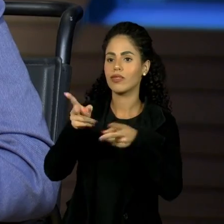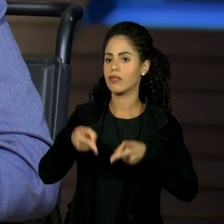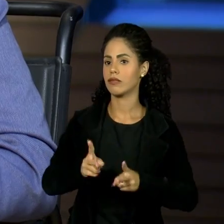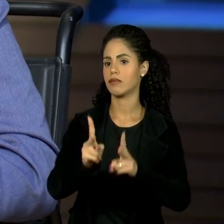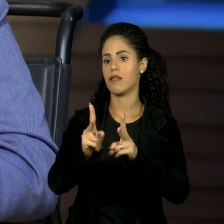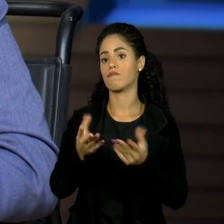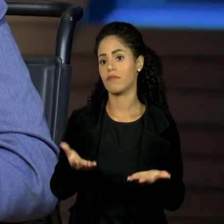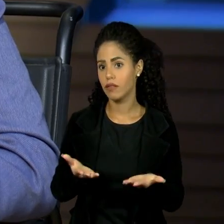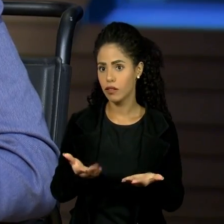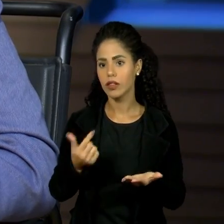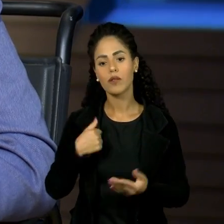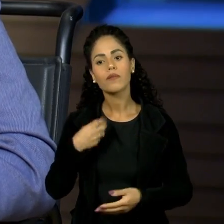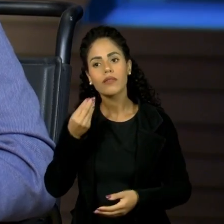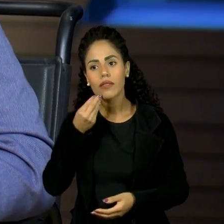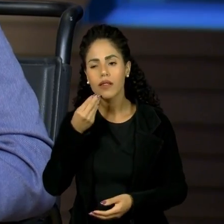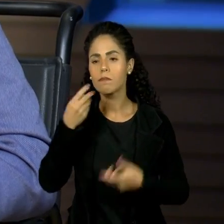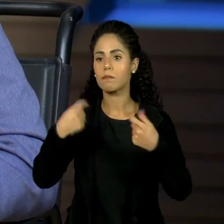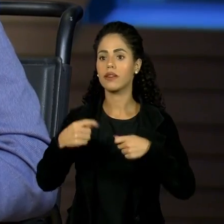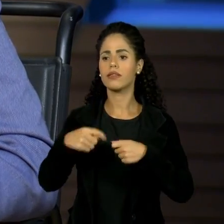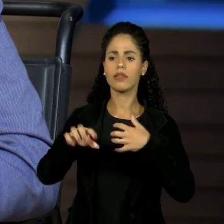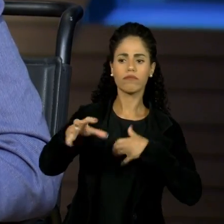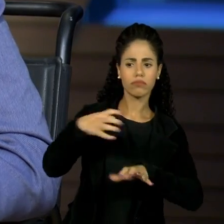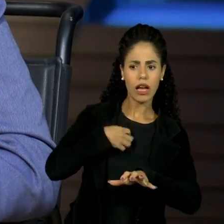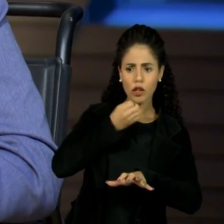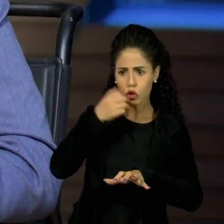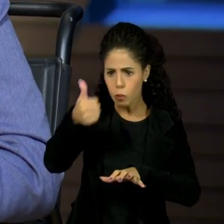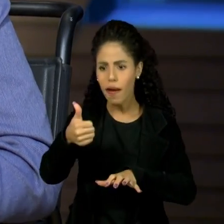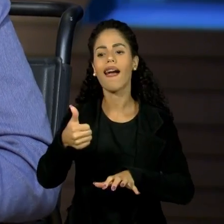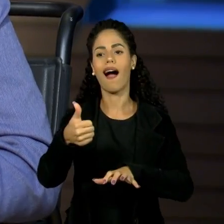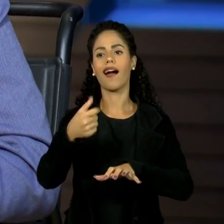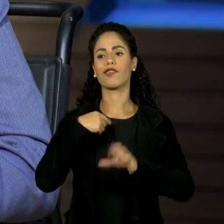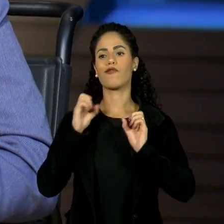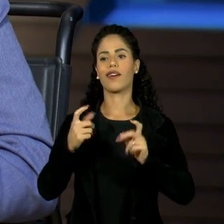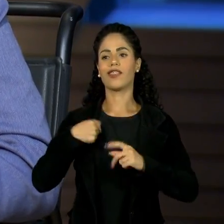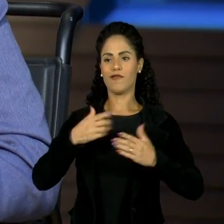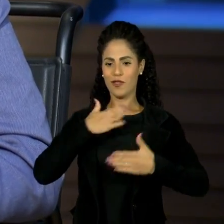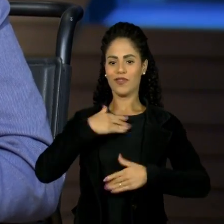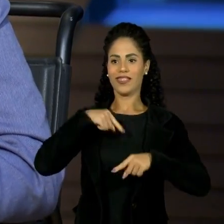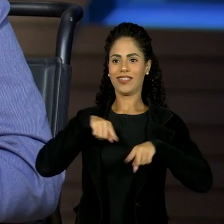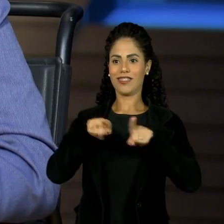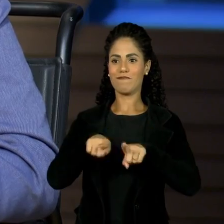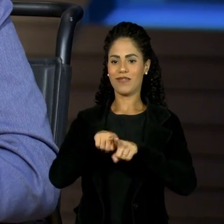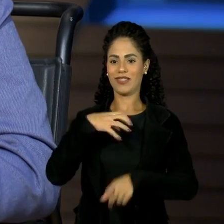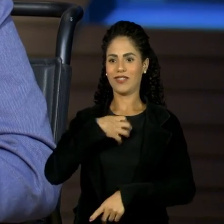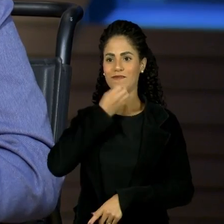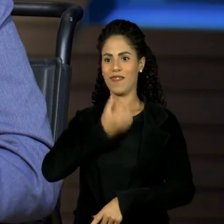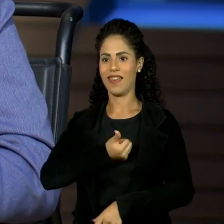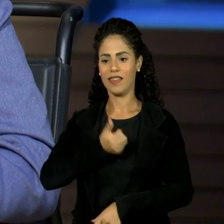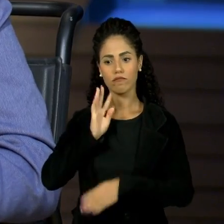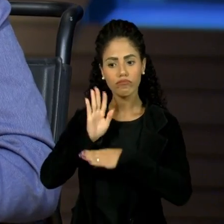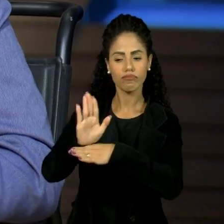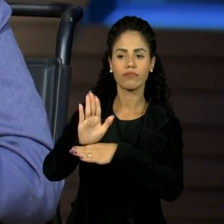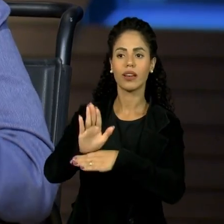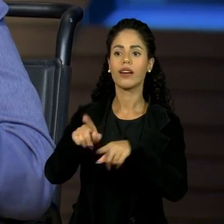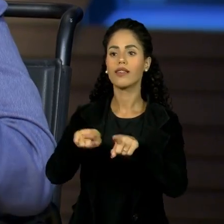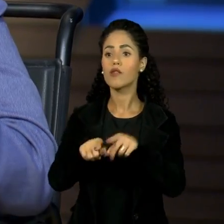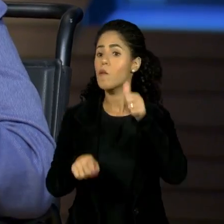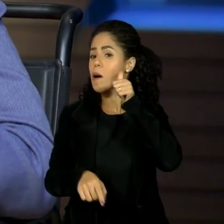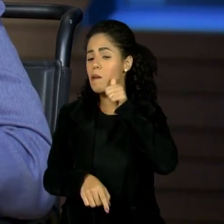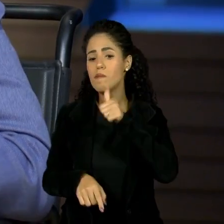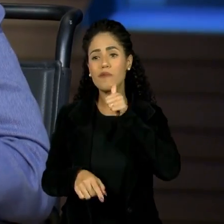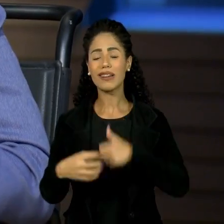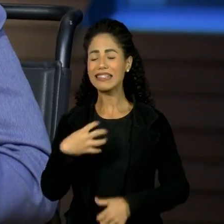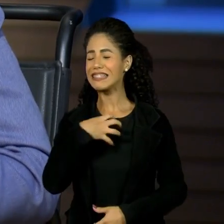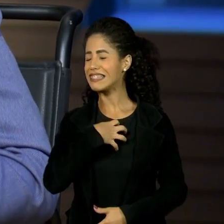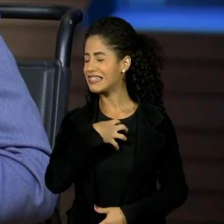como ocupar-se do bem-estar do outro. É uma coisa muito intrínseca ao ser humano e muito da mulher, do